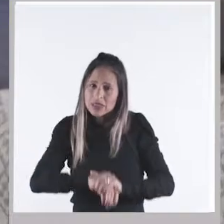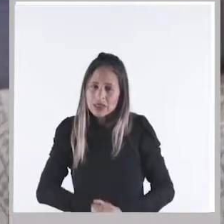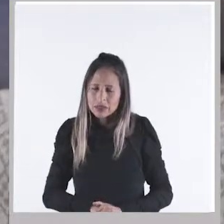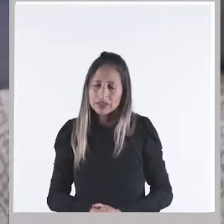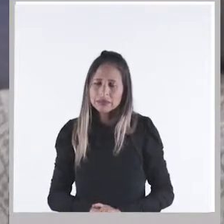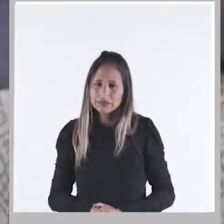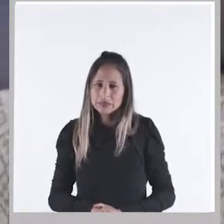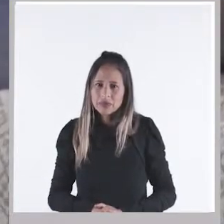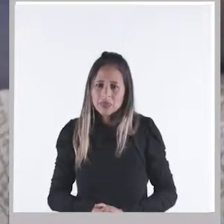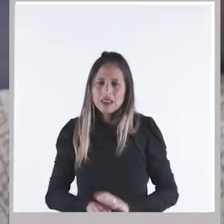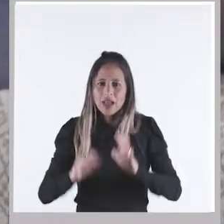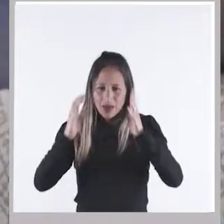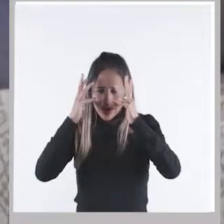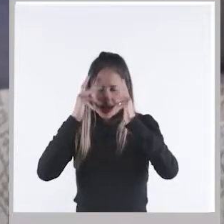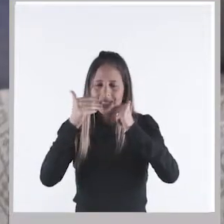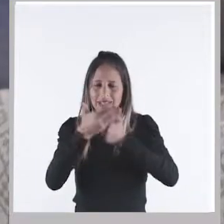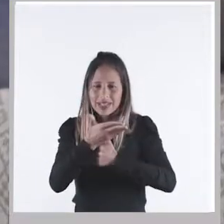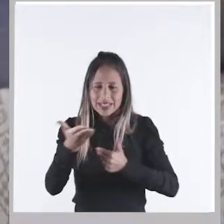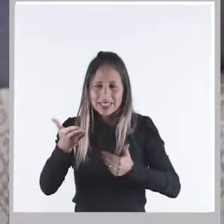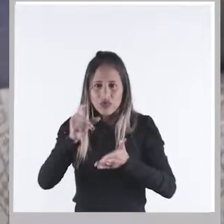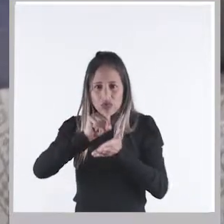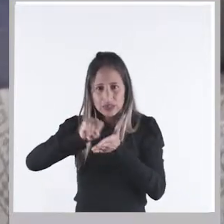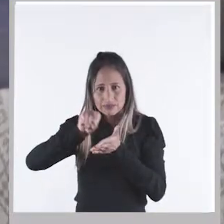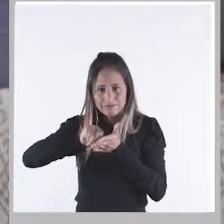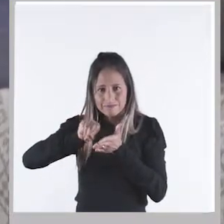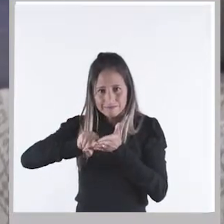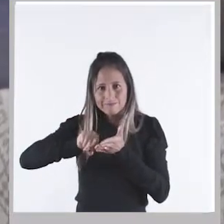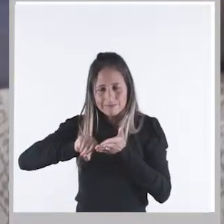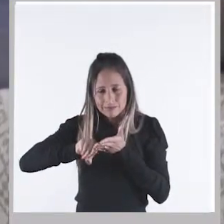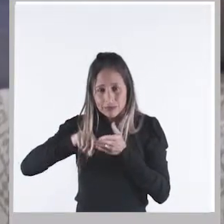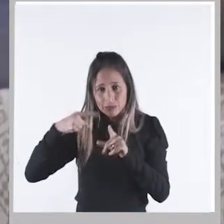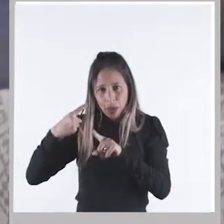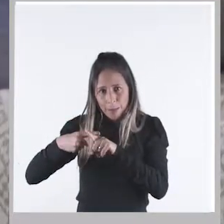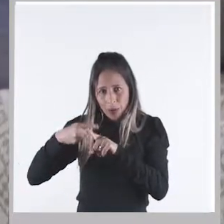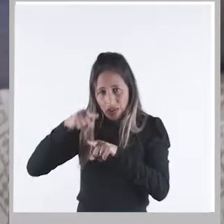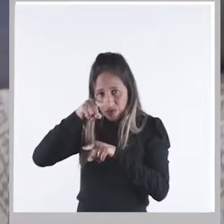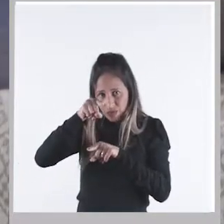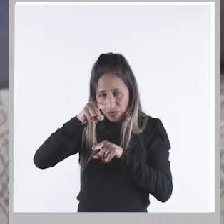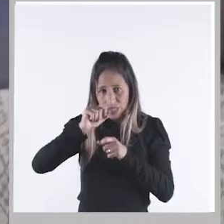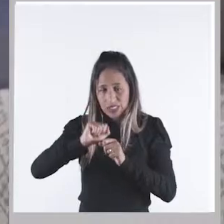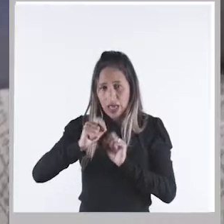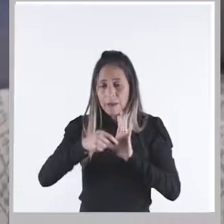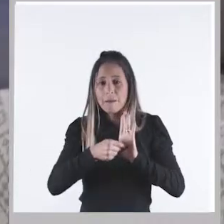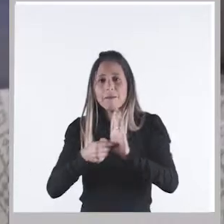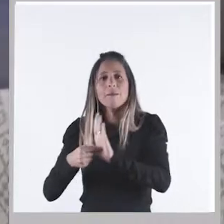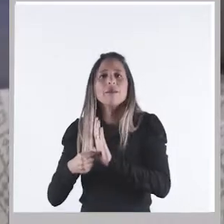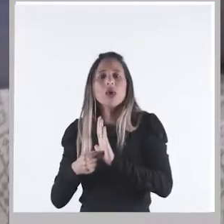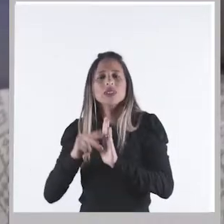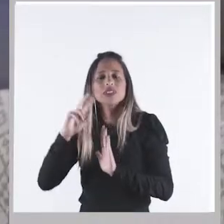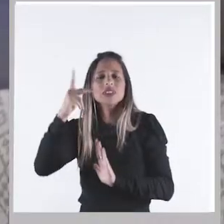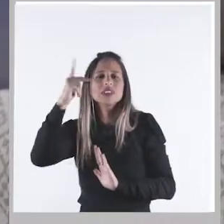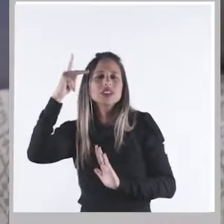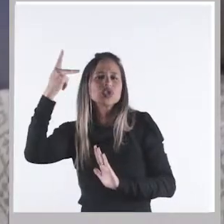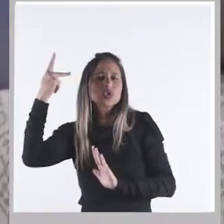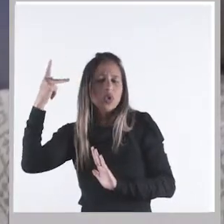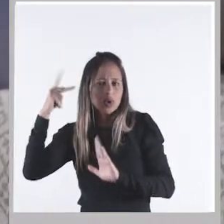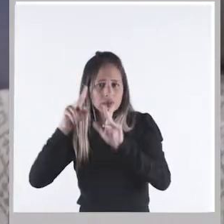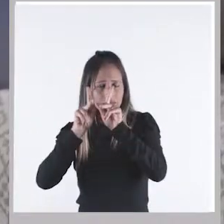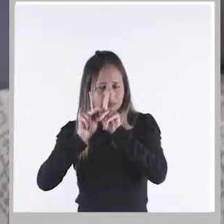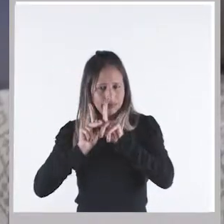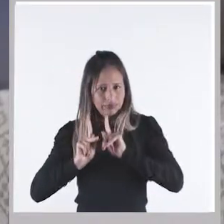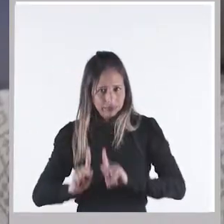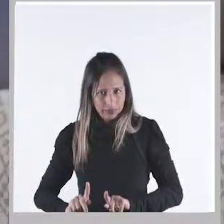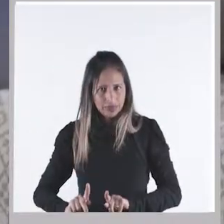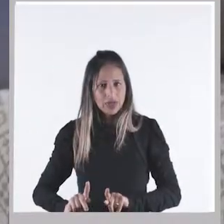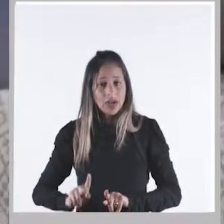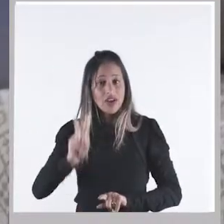achei linda a maneira como você escreve, porque você mostra que essas histórias dessas pessoas que